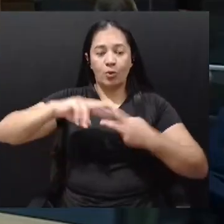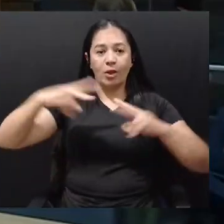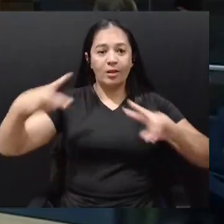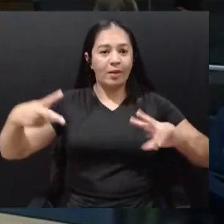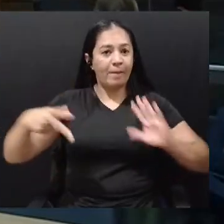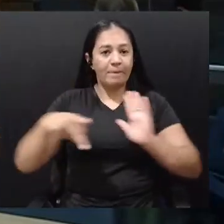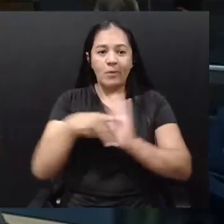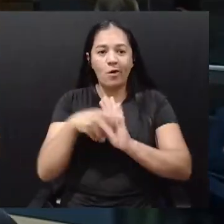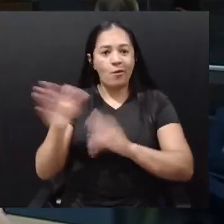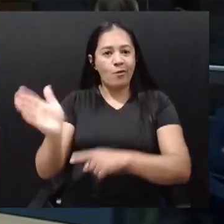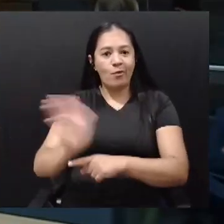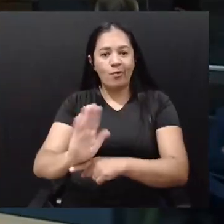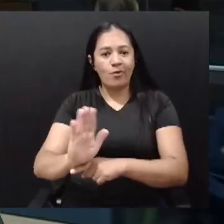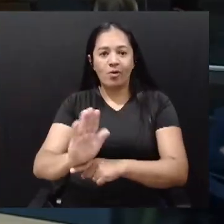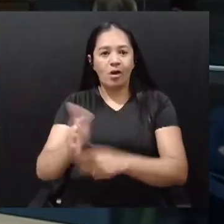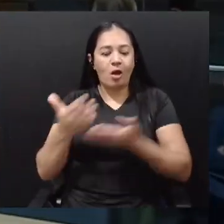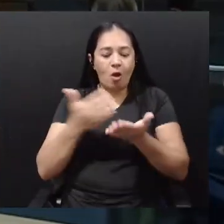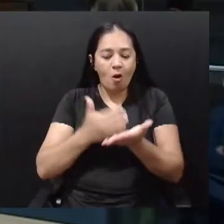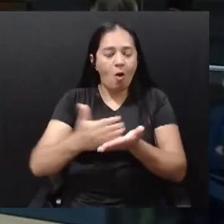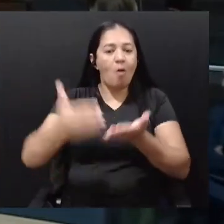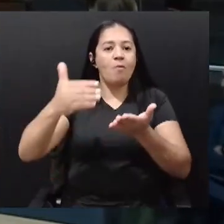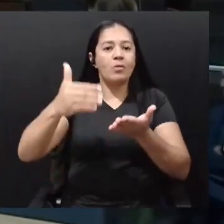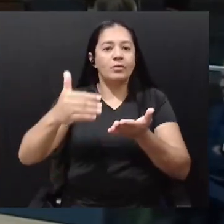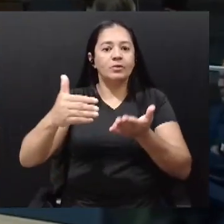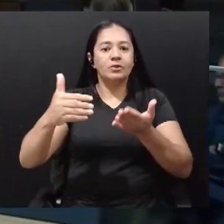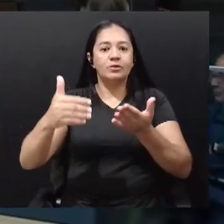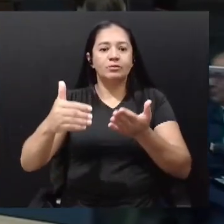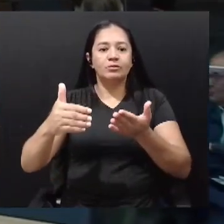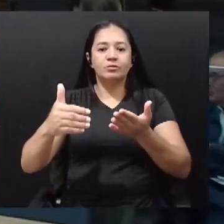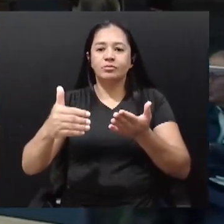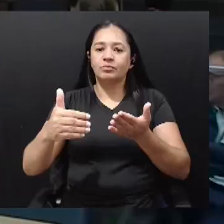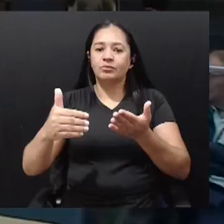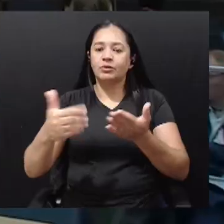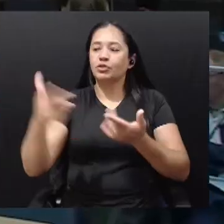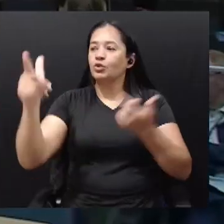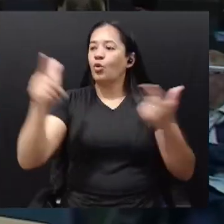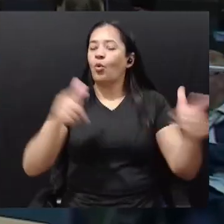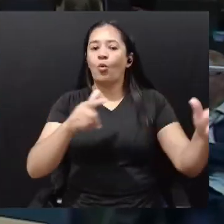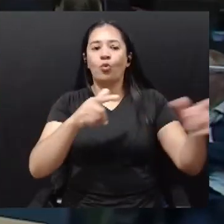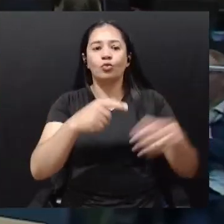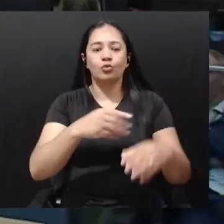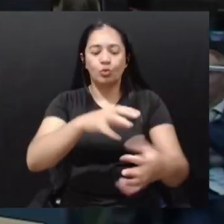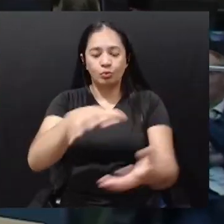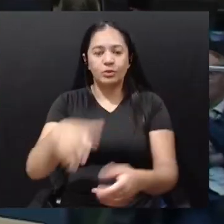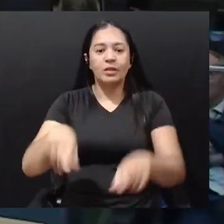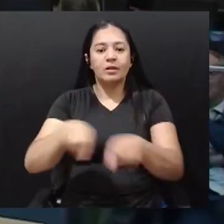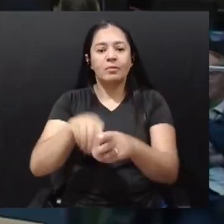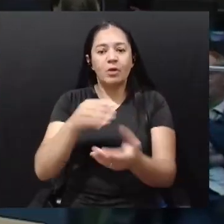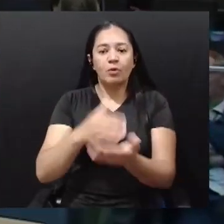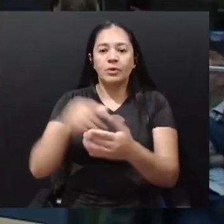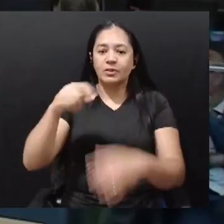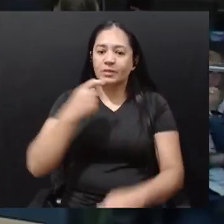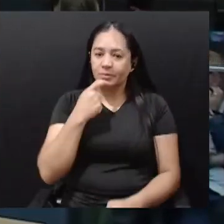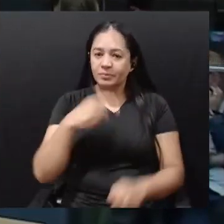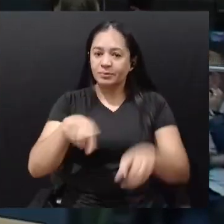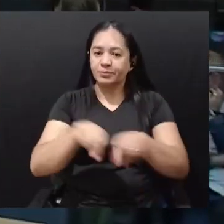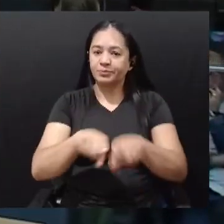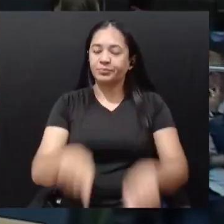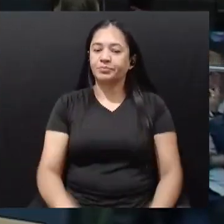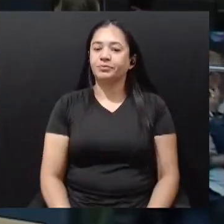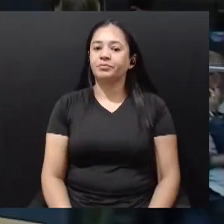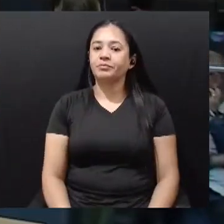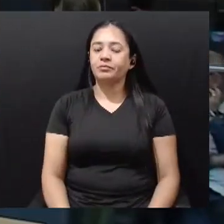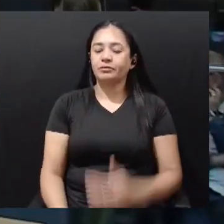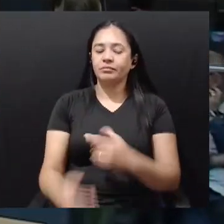nasceu, ao mesmo tempo que estava nascendo em outras metrópoles do mundo, estava nascendo aqui em Campinas também. Então, desde o início, a nossa proposta é